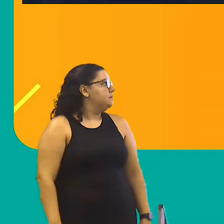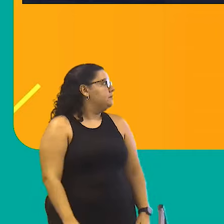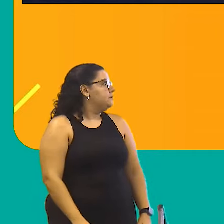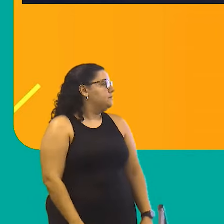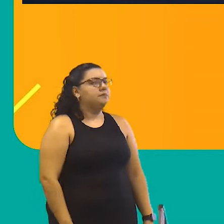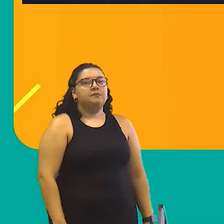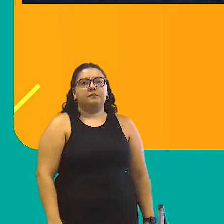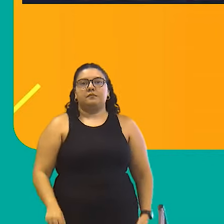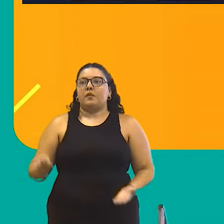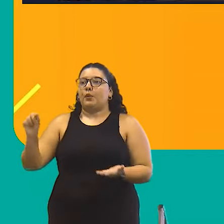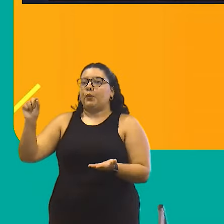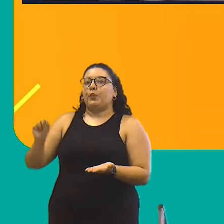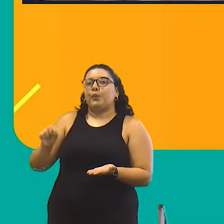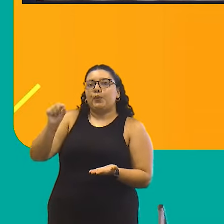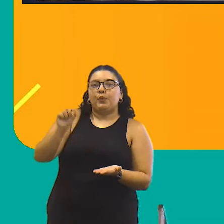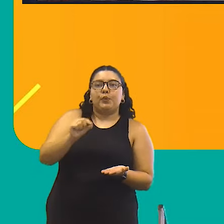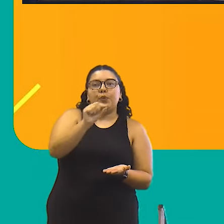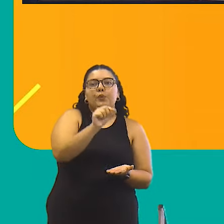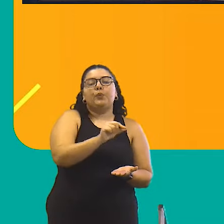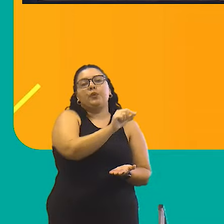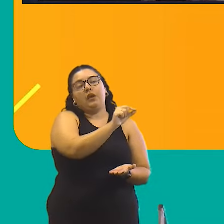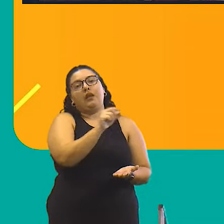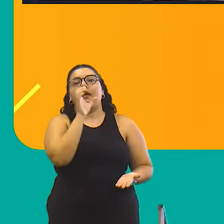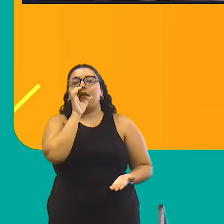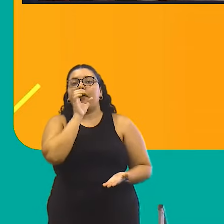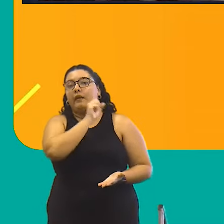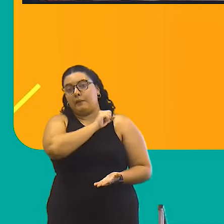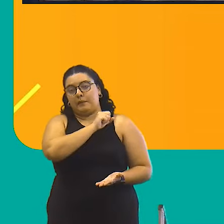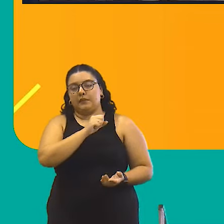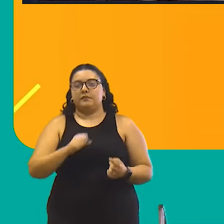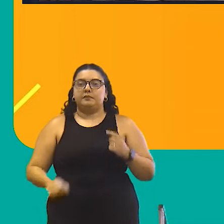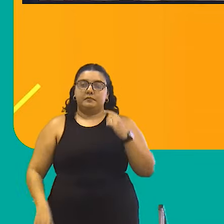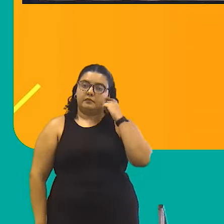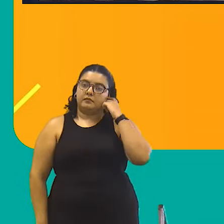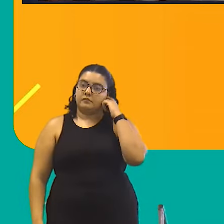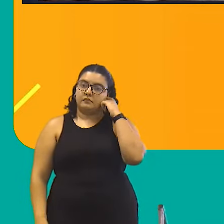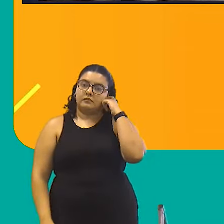você vai ver que o comprimento do vai e vem, a distância entre duas